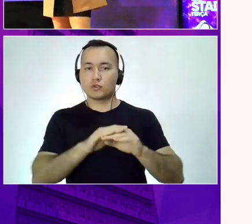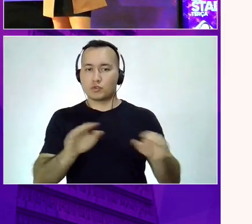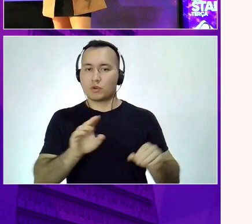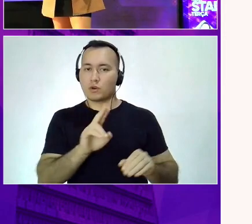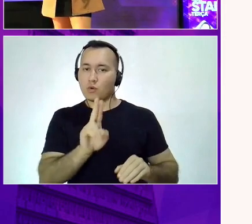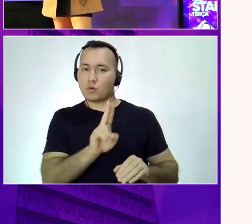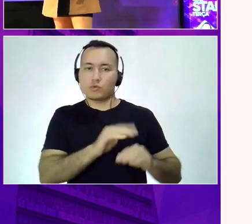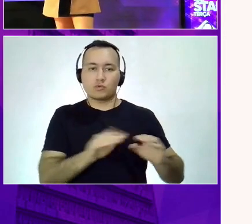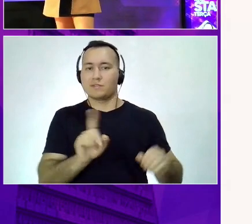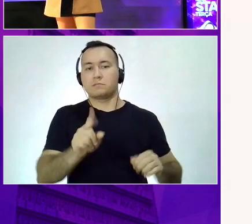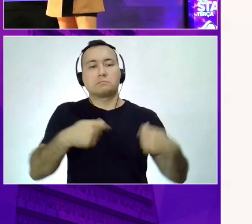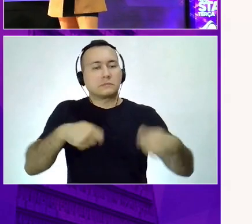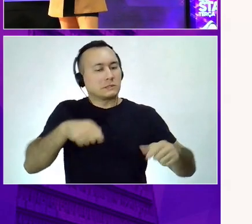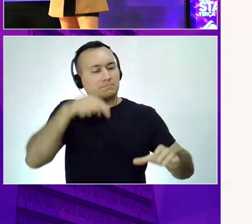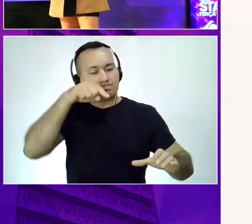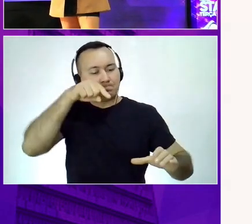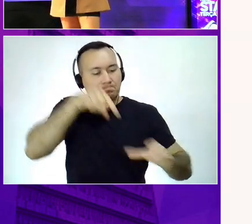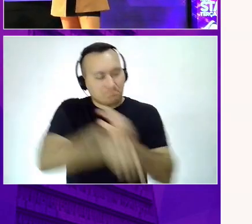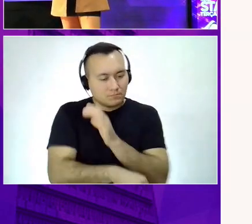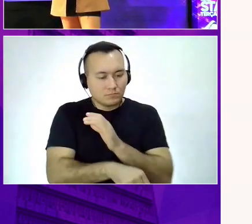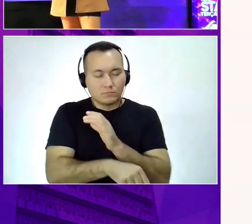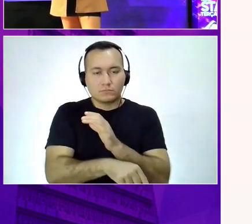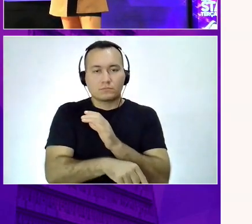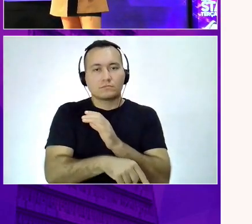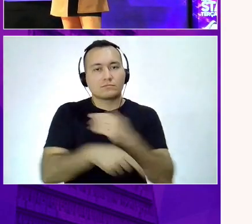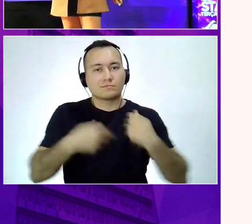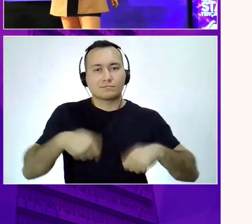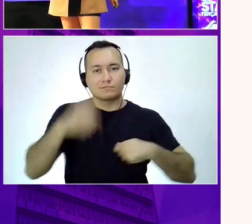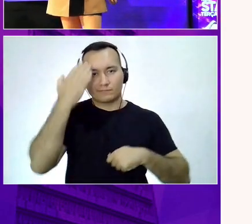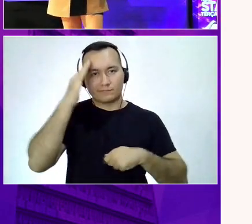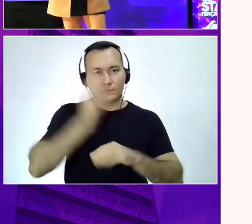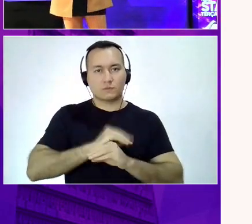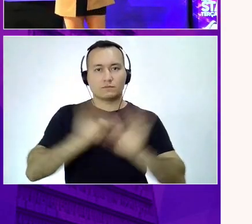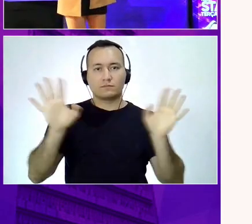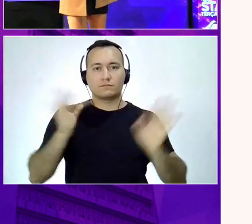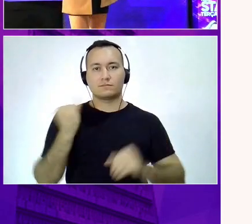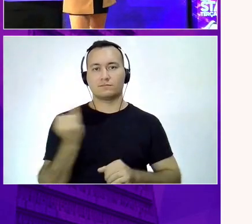em todas as áreas da empresa. Ou do negócio, se você preferir.